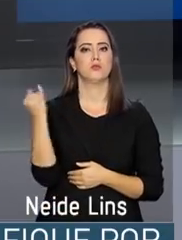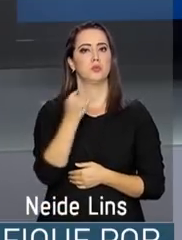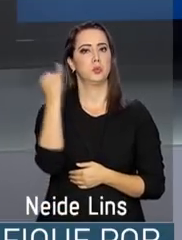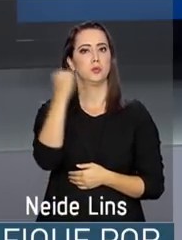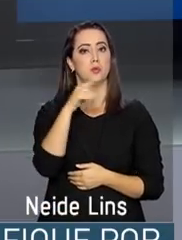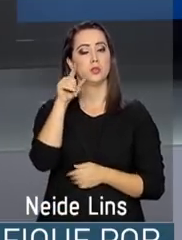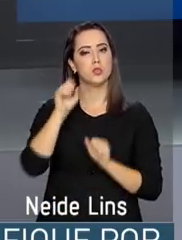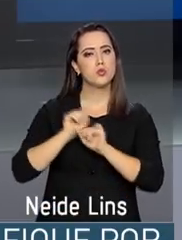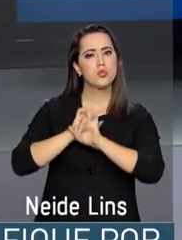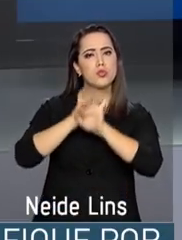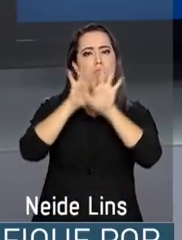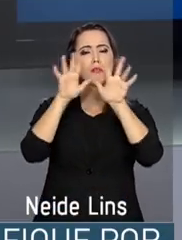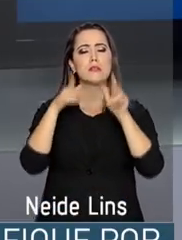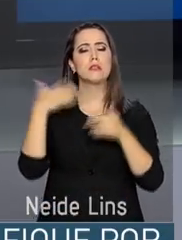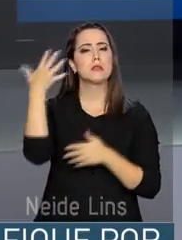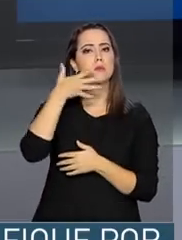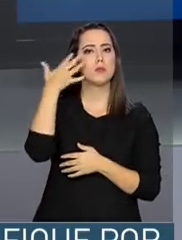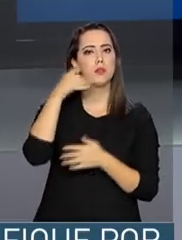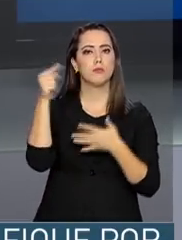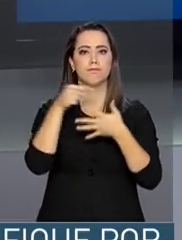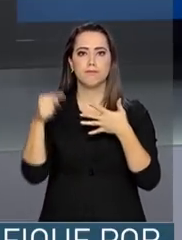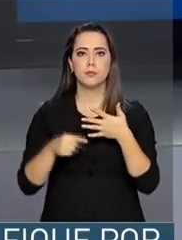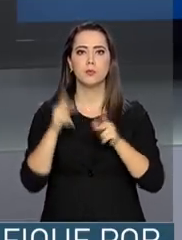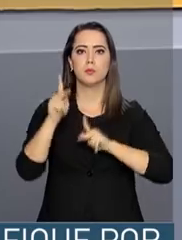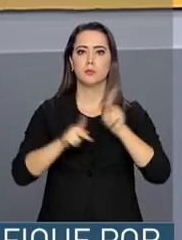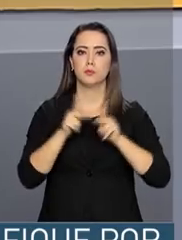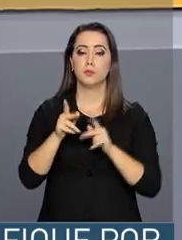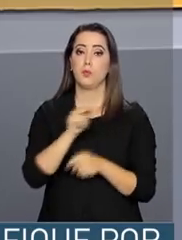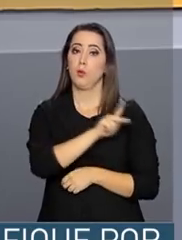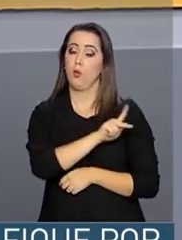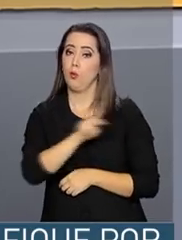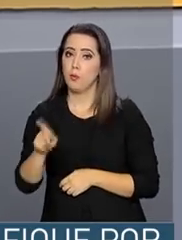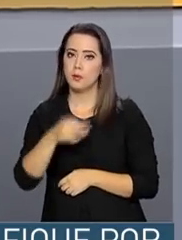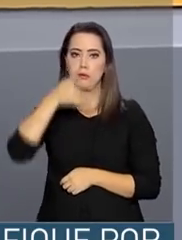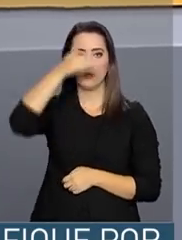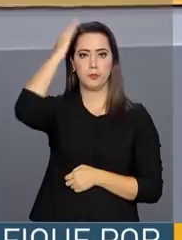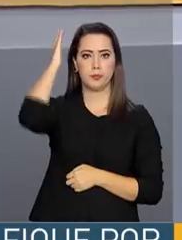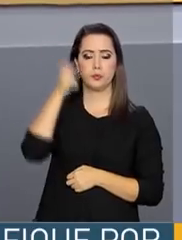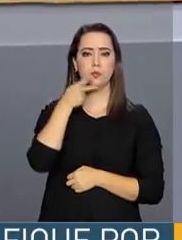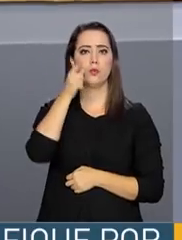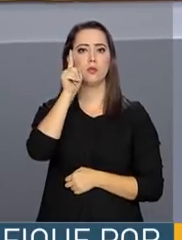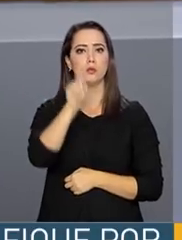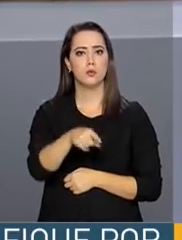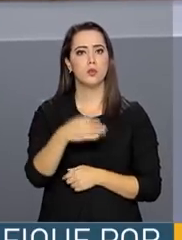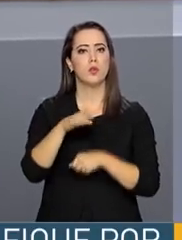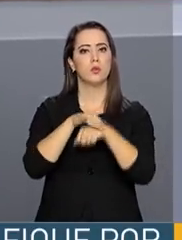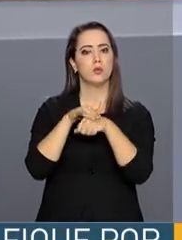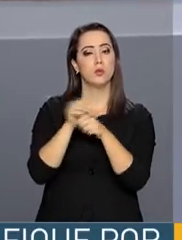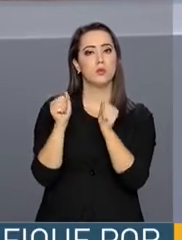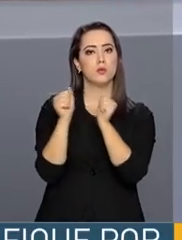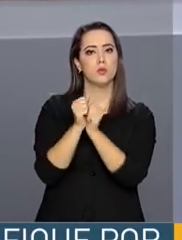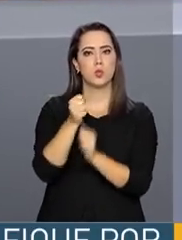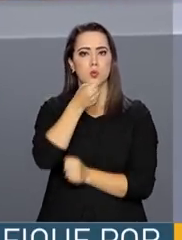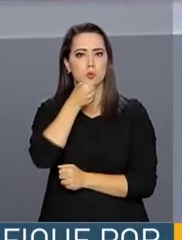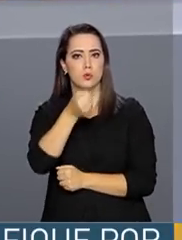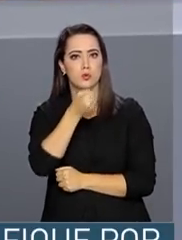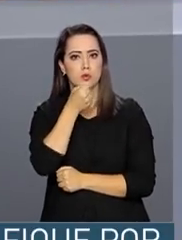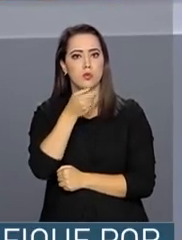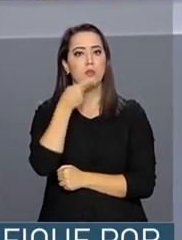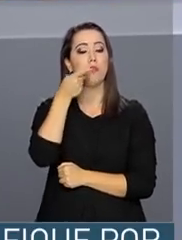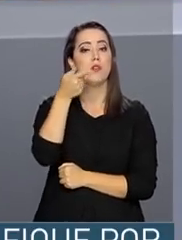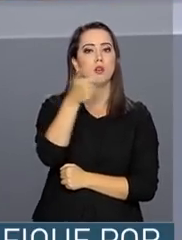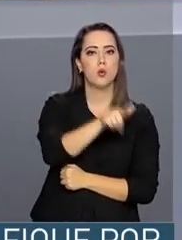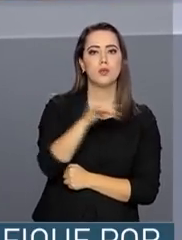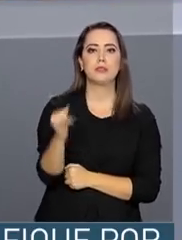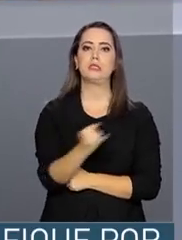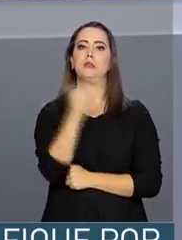importante é esclarecer vários pontos para a população. O presidente da República, Michel Temer, em conversa com jornalistas, voltou